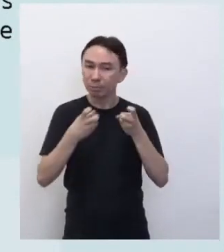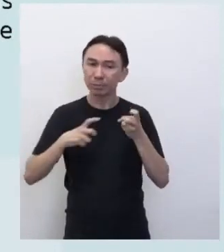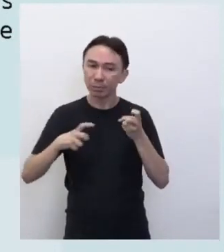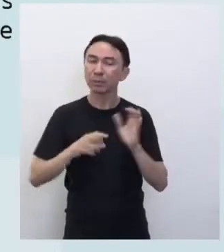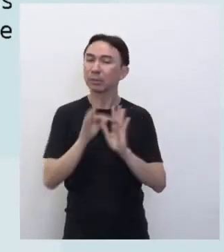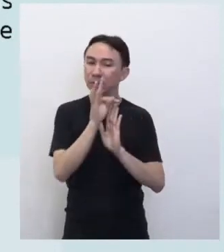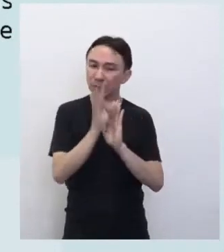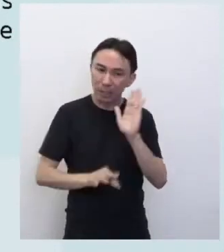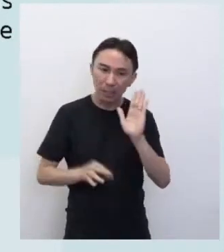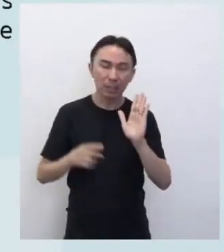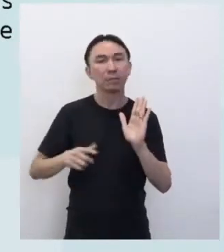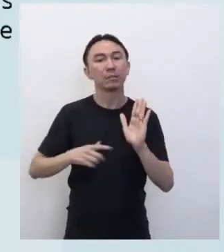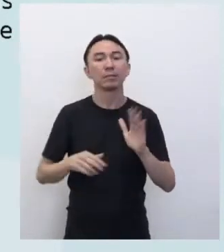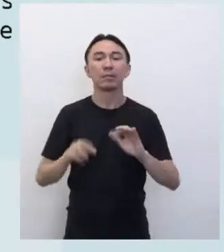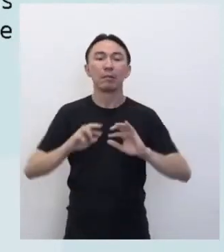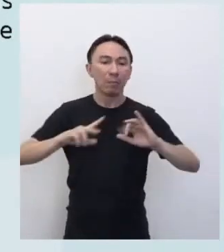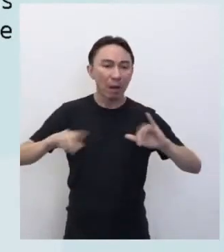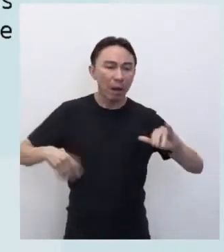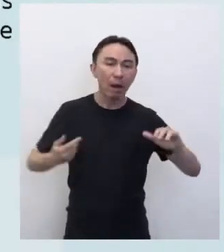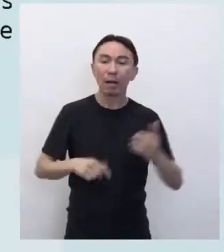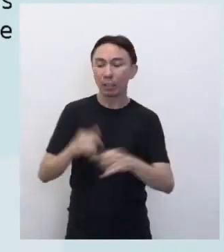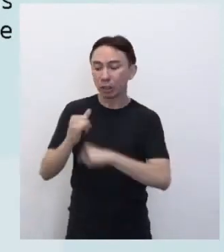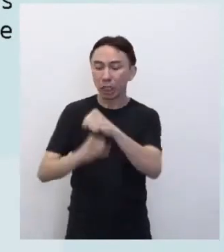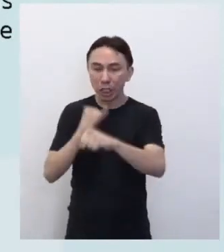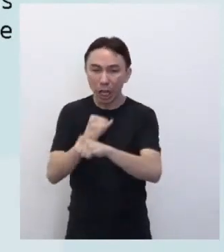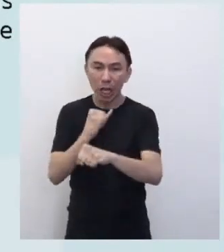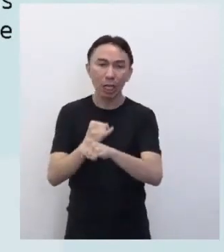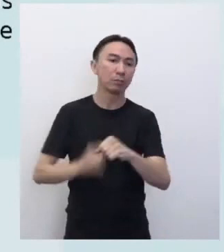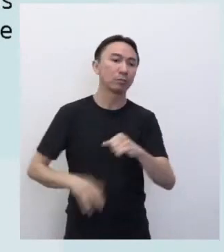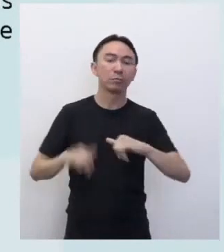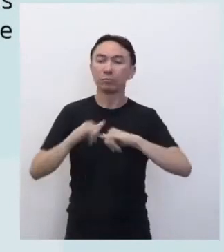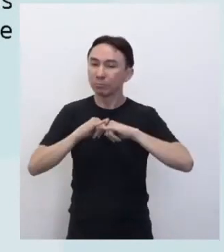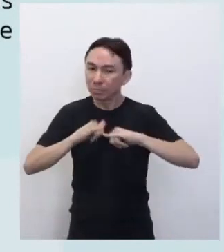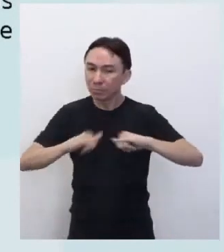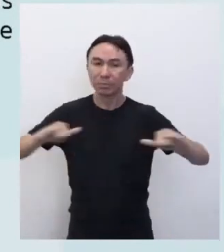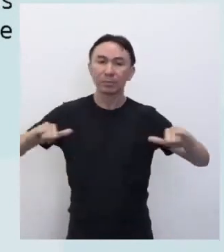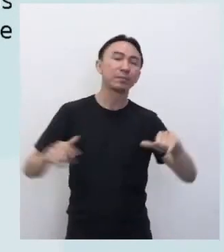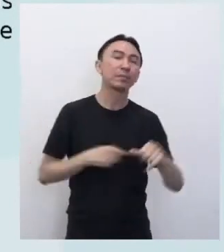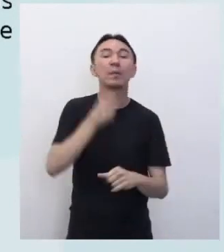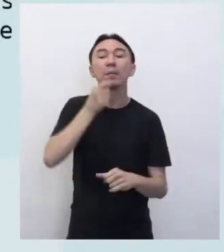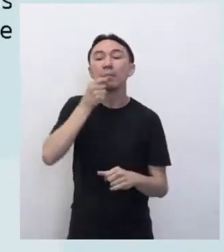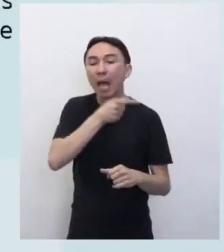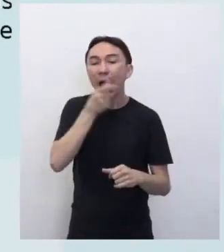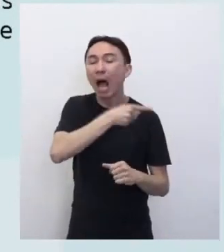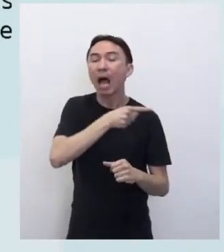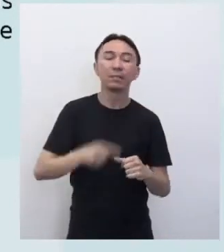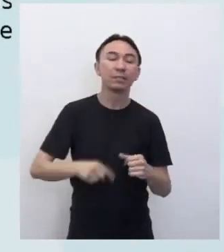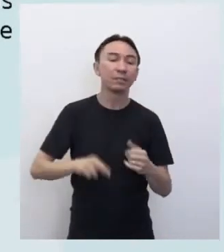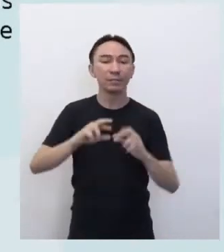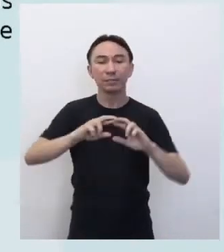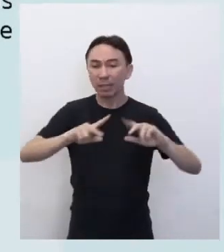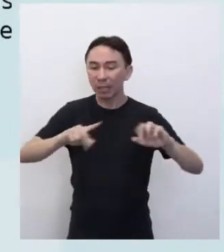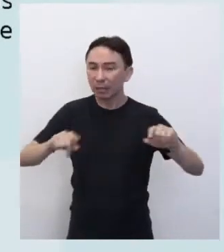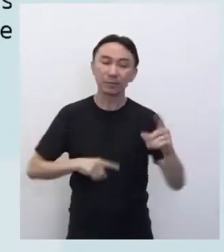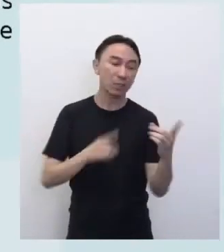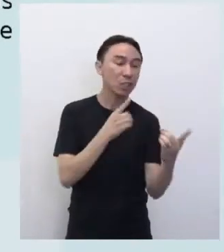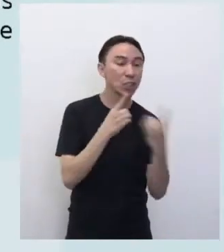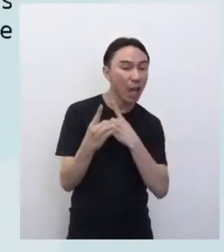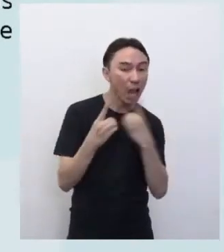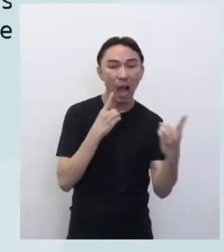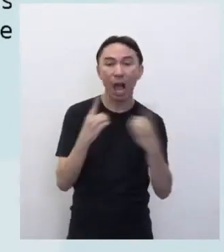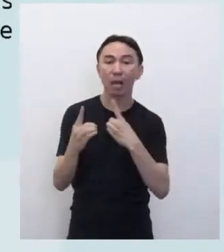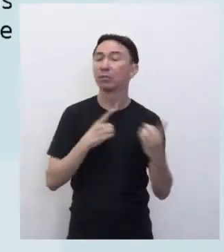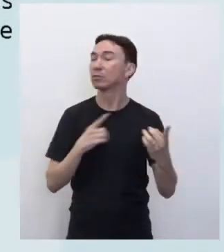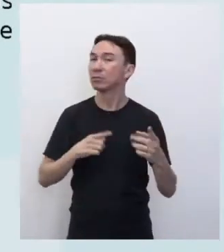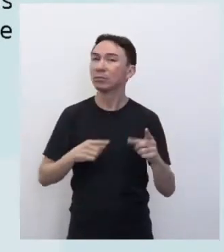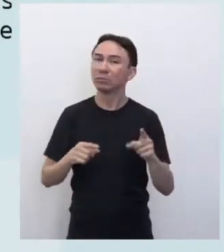internet, boletins informativos, piadas, adivinhas, verbetes de dicionário, diálogos e textos